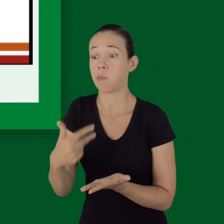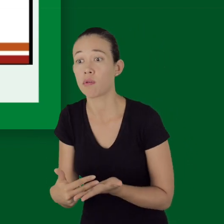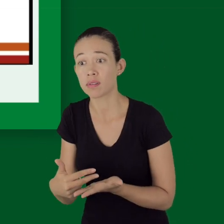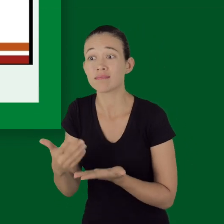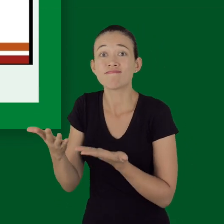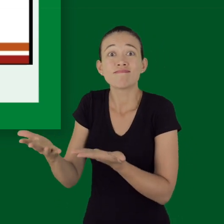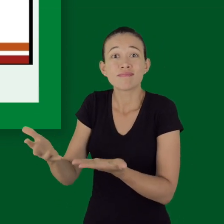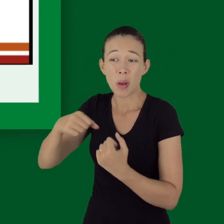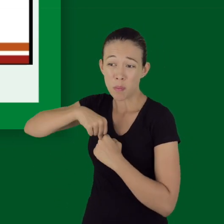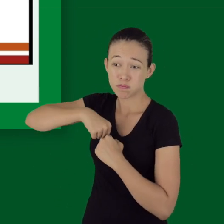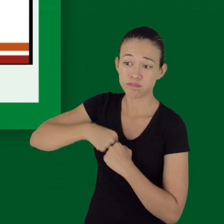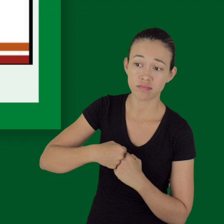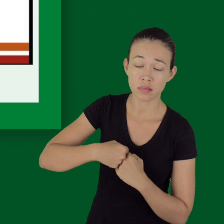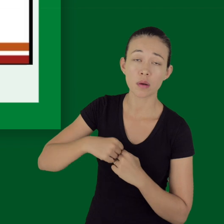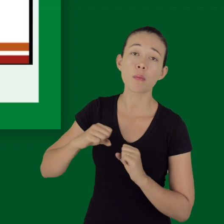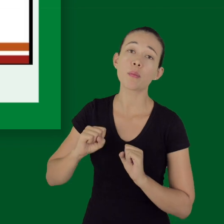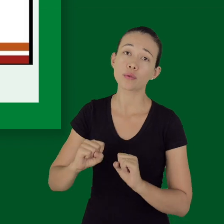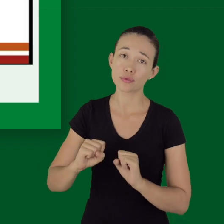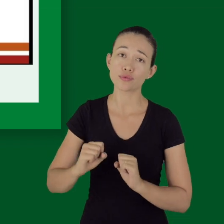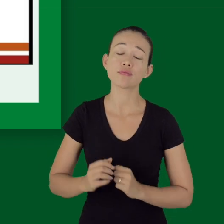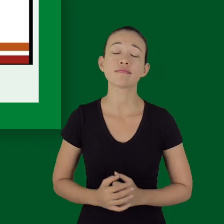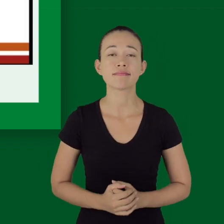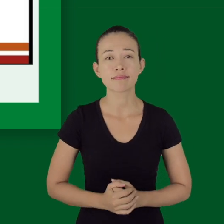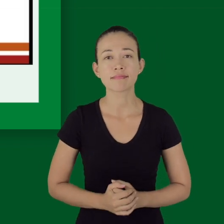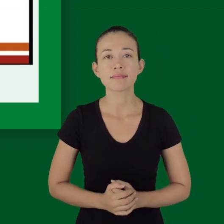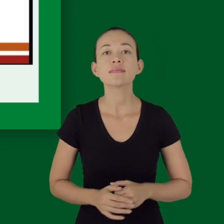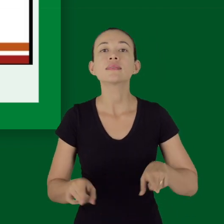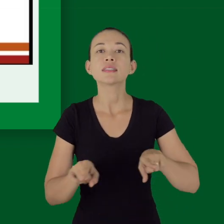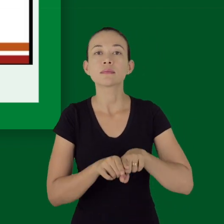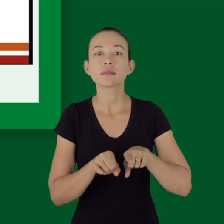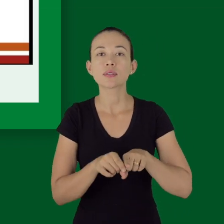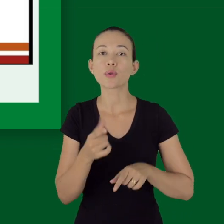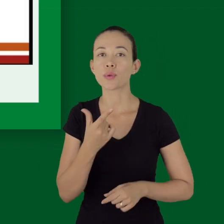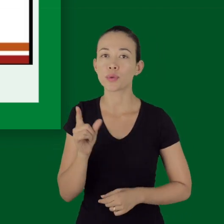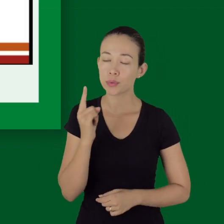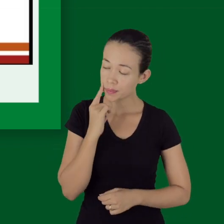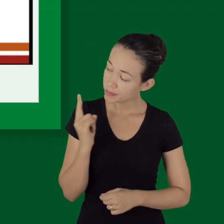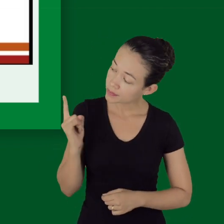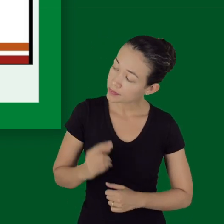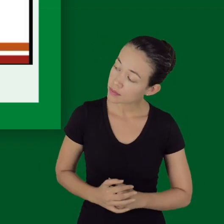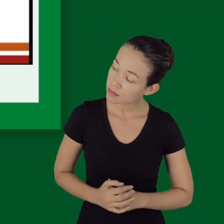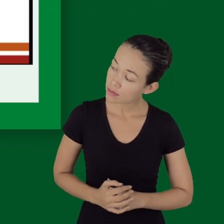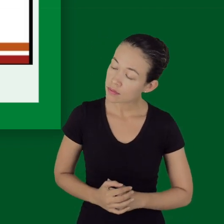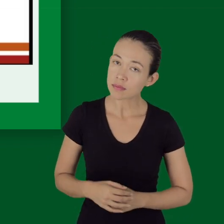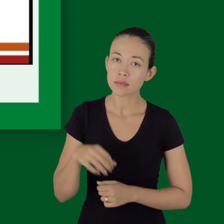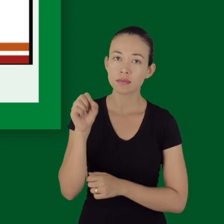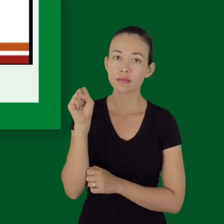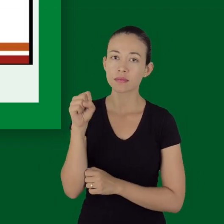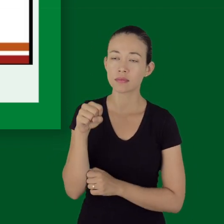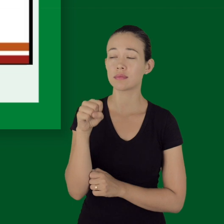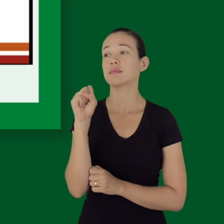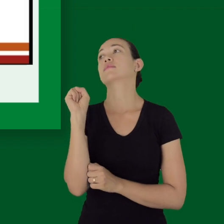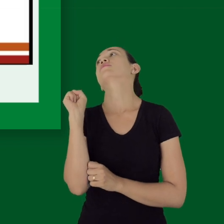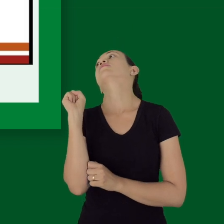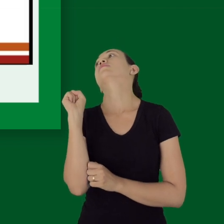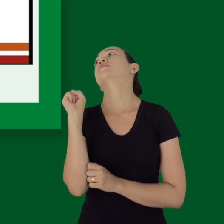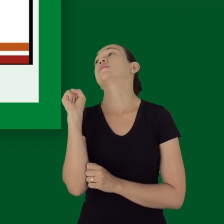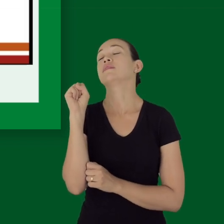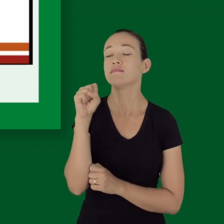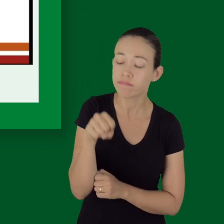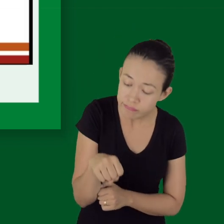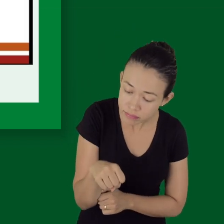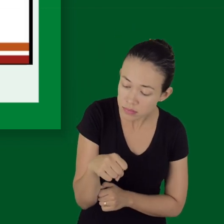flexão excessiva, extensão excessiva, rotação excessiva, ou seja, hiperflexão, hiperextensão,